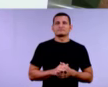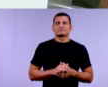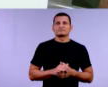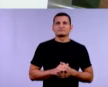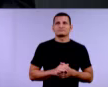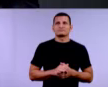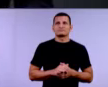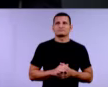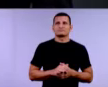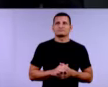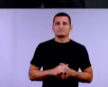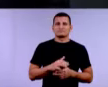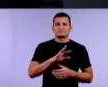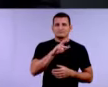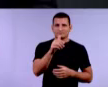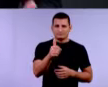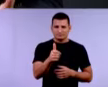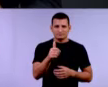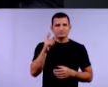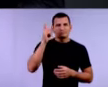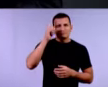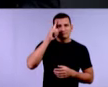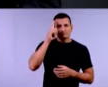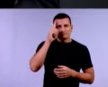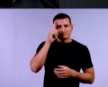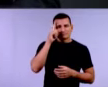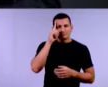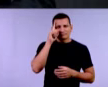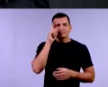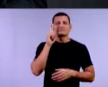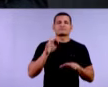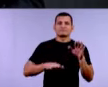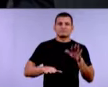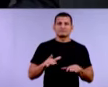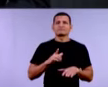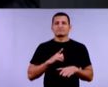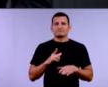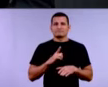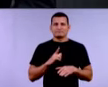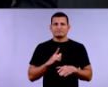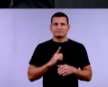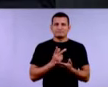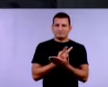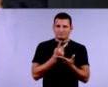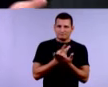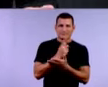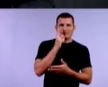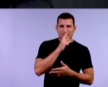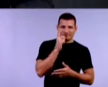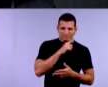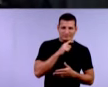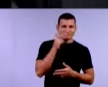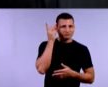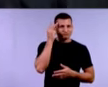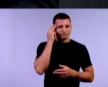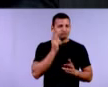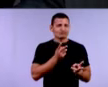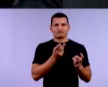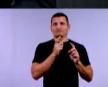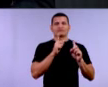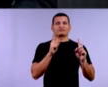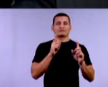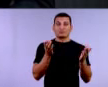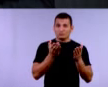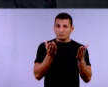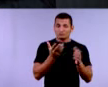lá? Olá! No dia a dia, às vezes, cometemos alguns erros que já parecem tão naturais que nem percebemos. Hoje você